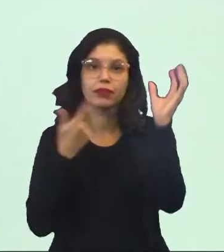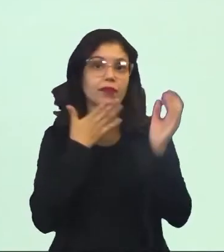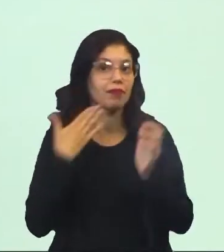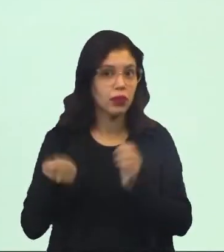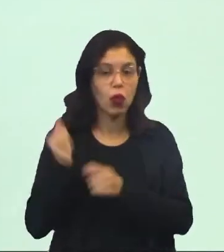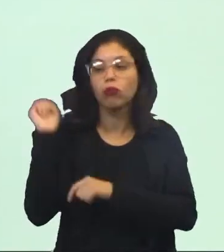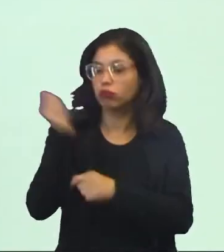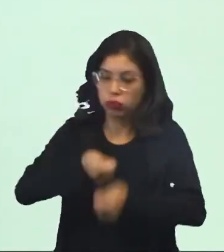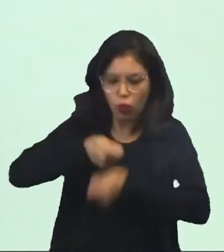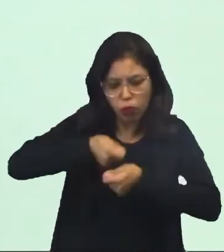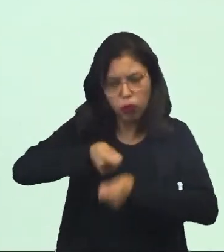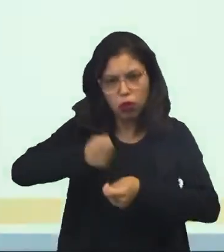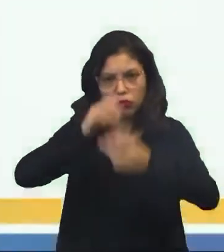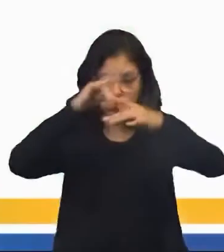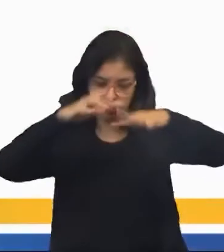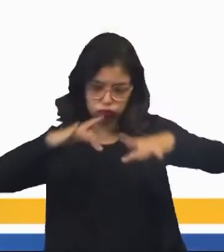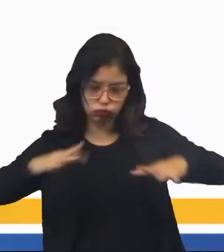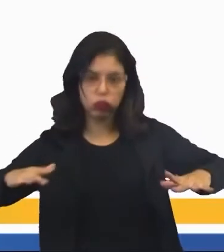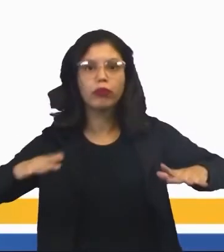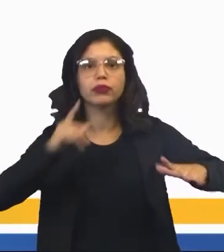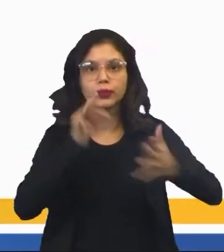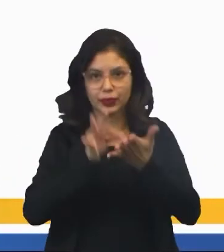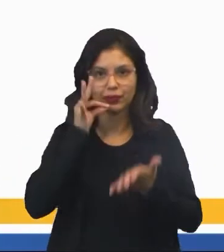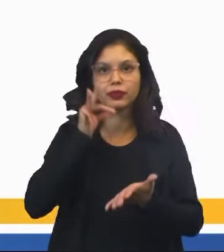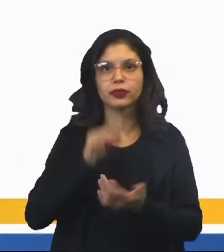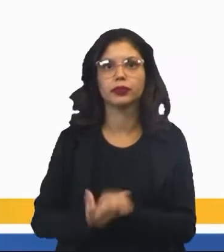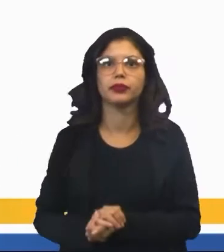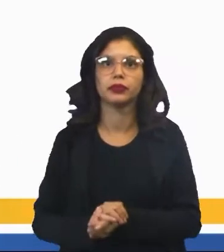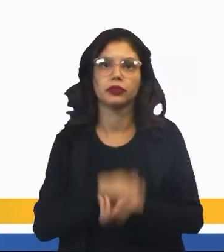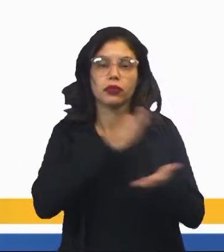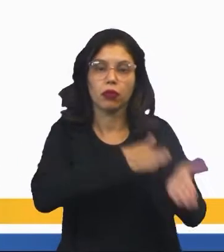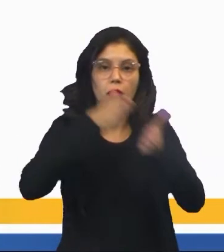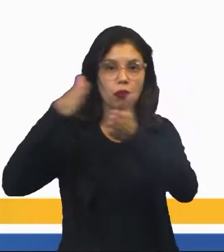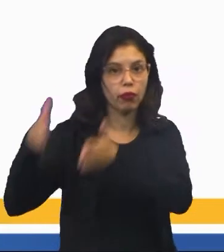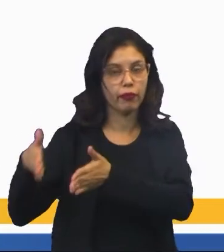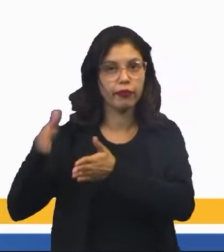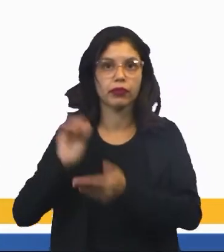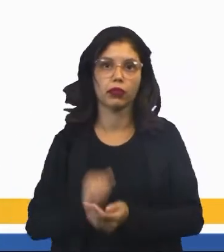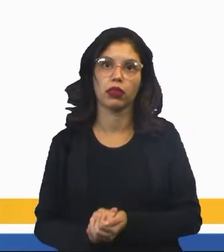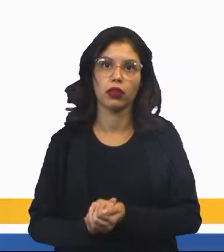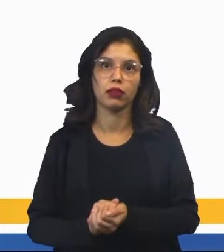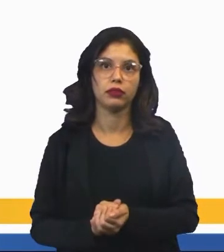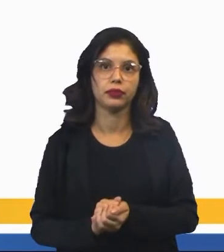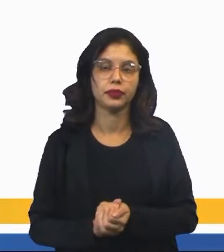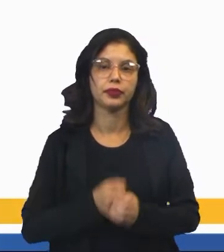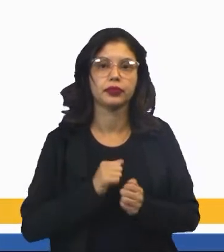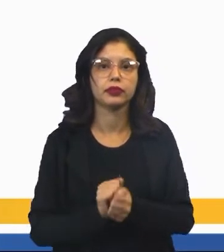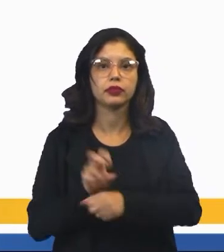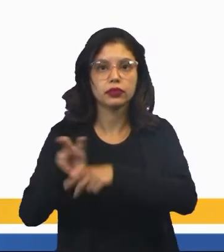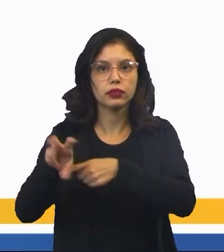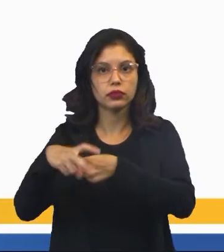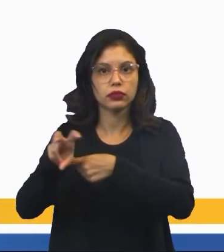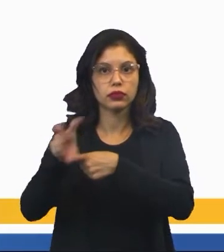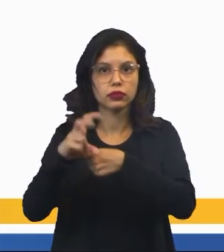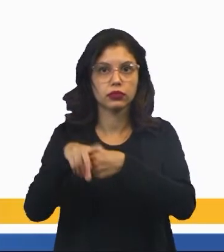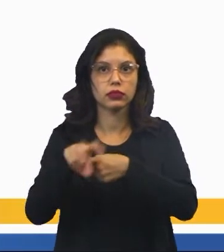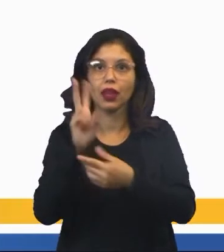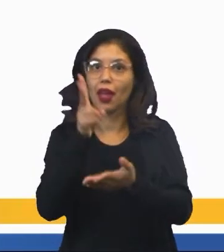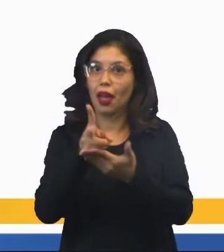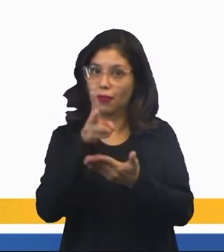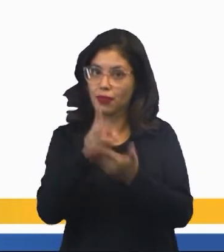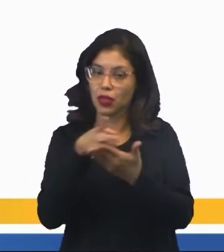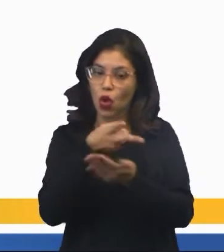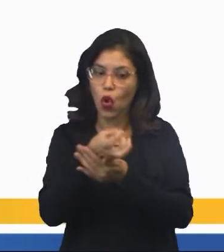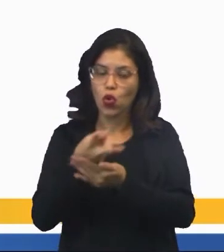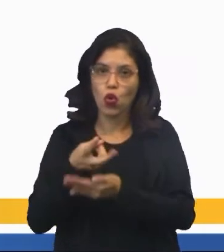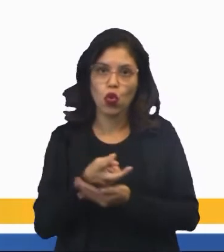imagem que tem ao lado. Ao lado dela, nós vemos ali uma máquina, não é mesmo? Fazendo essa mesma extração